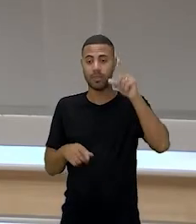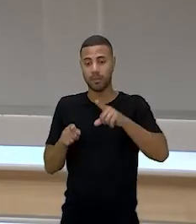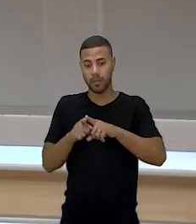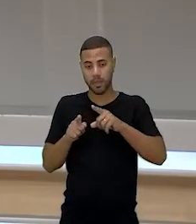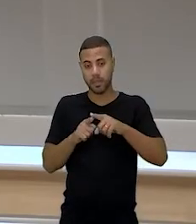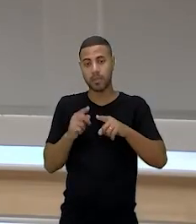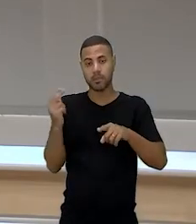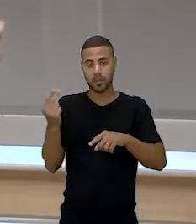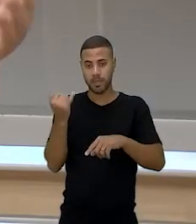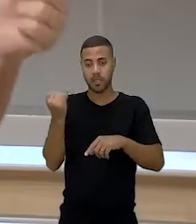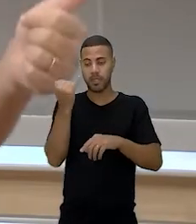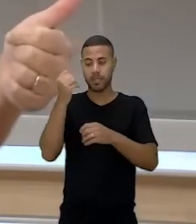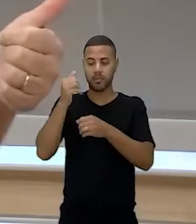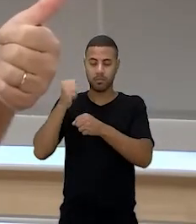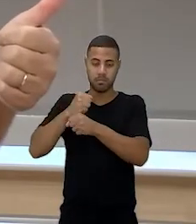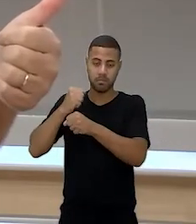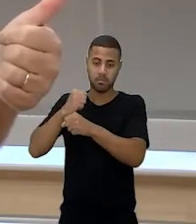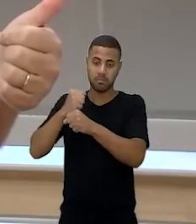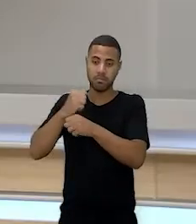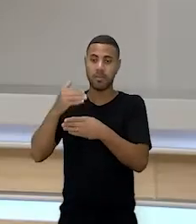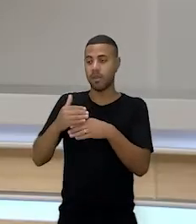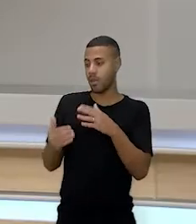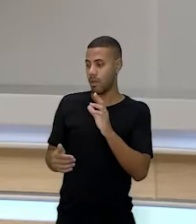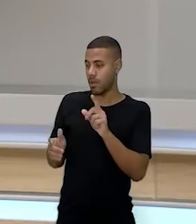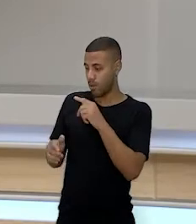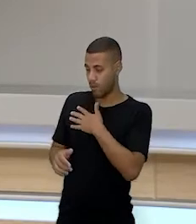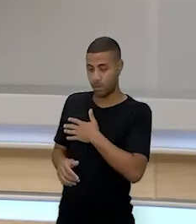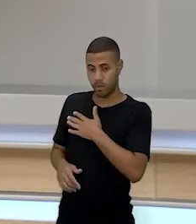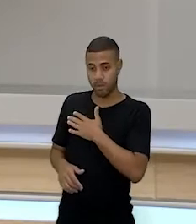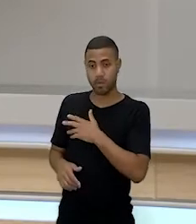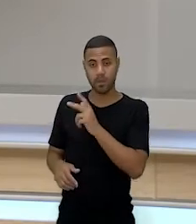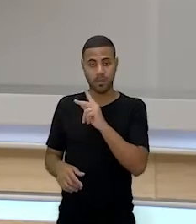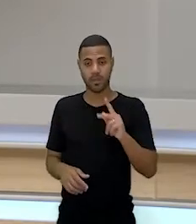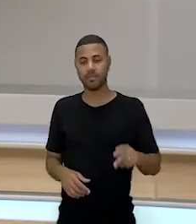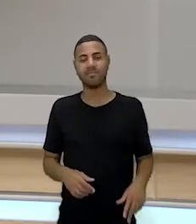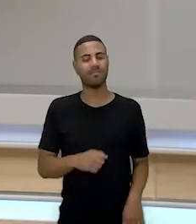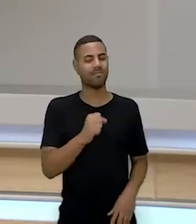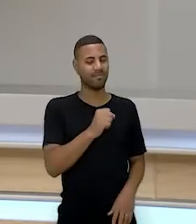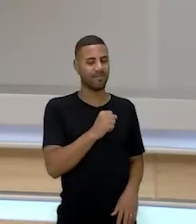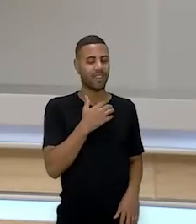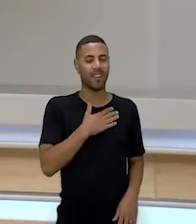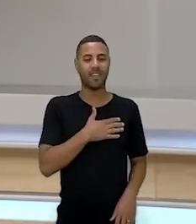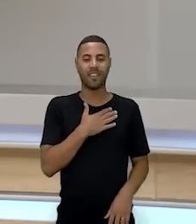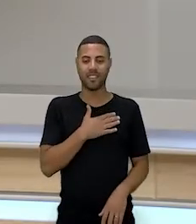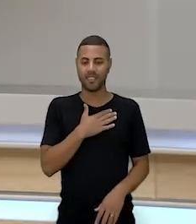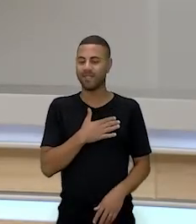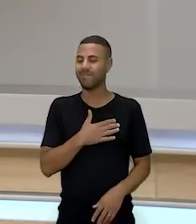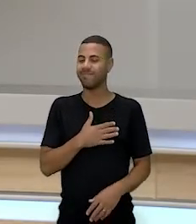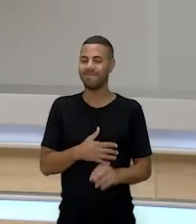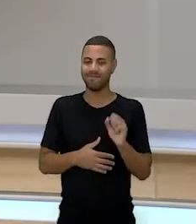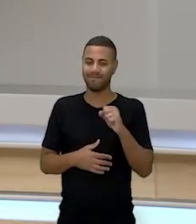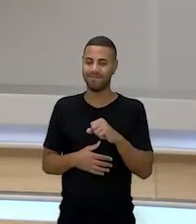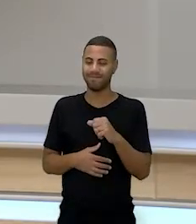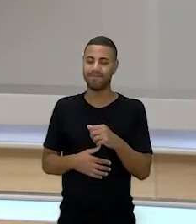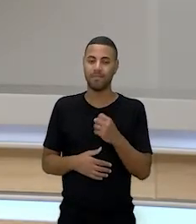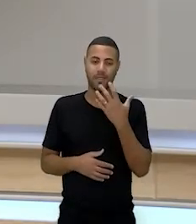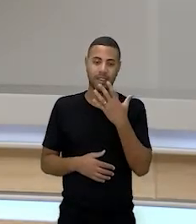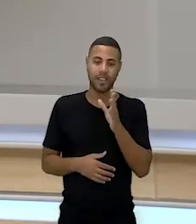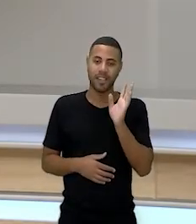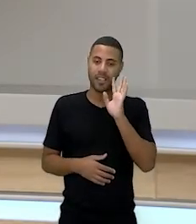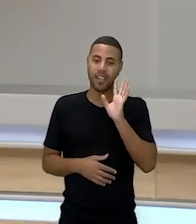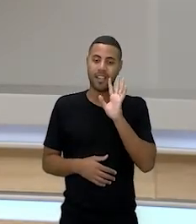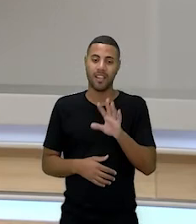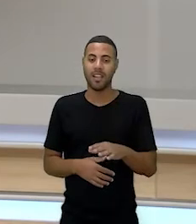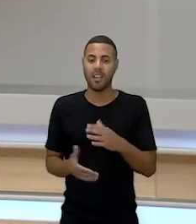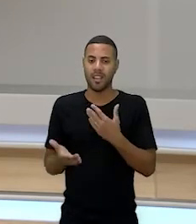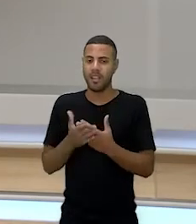civil. Professor, o senhor gostou da aula, professor? Nossa vida, Nenci, eu vou confessar para você, que aula leve, que aula